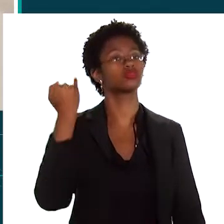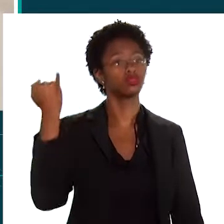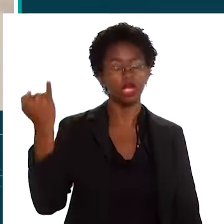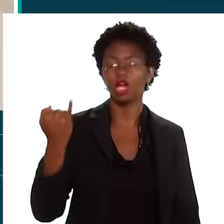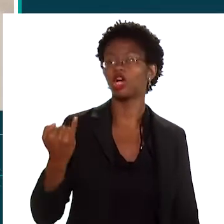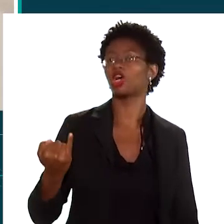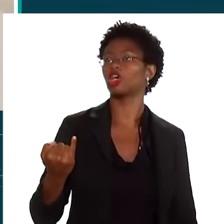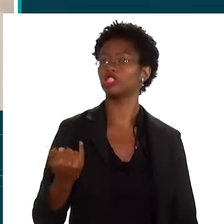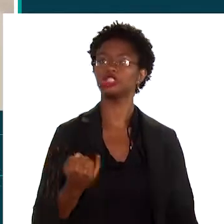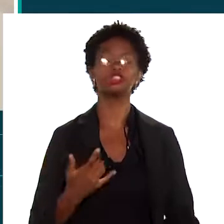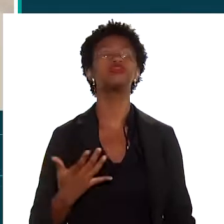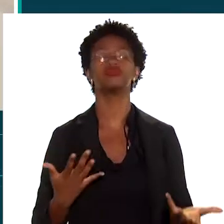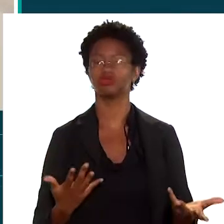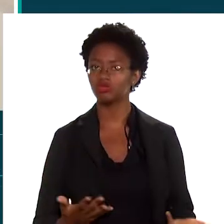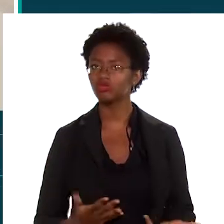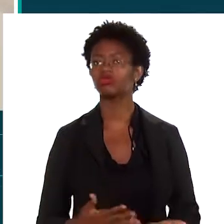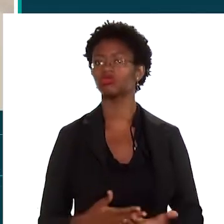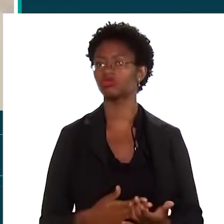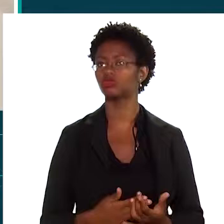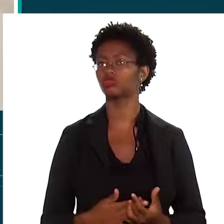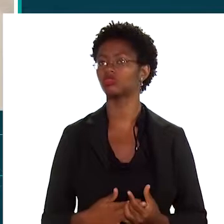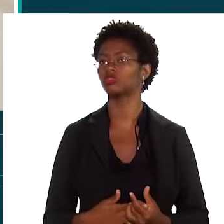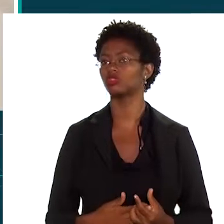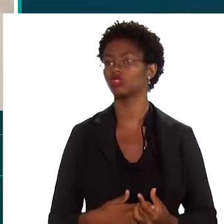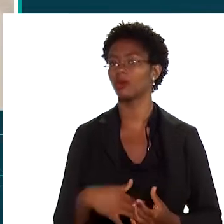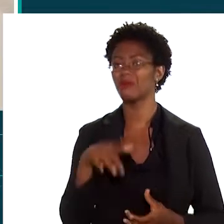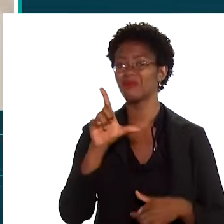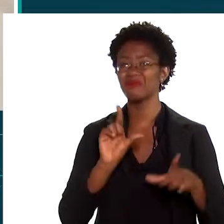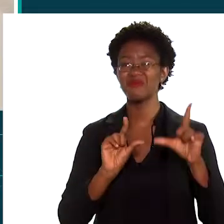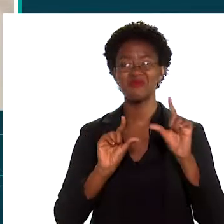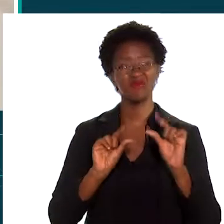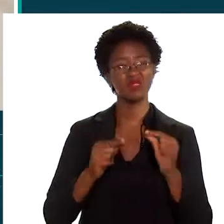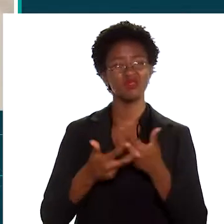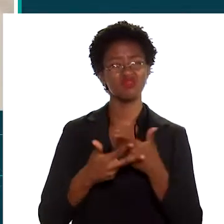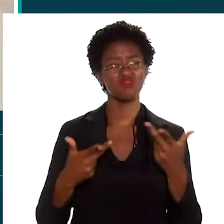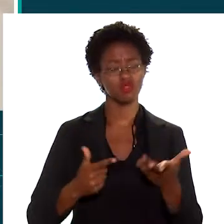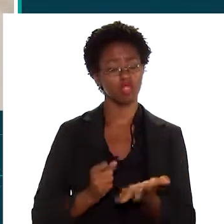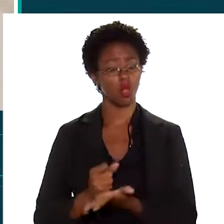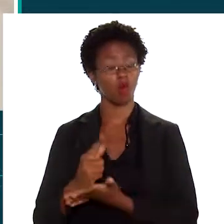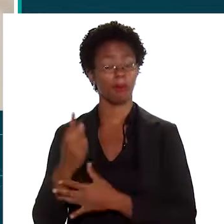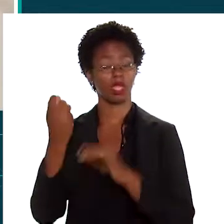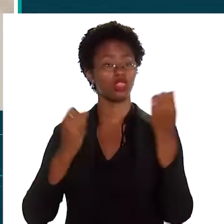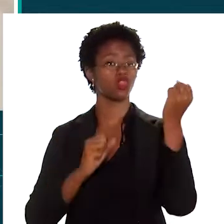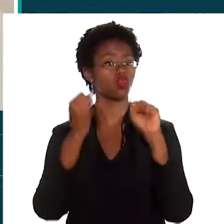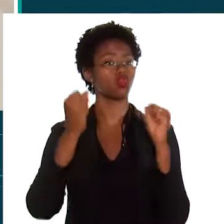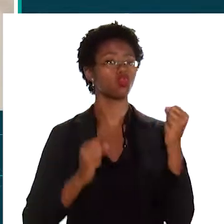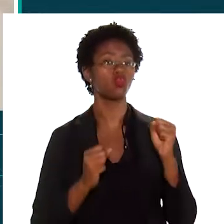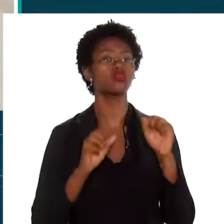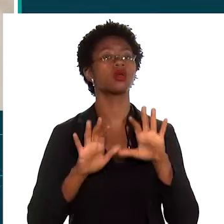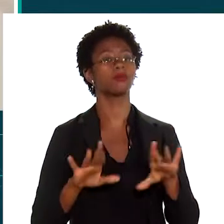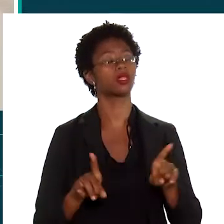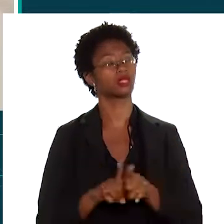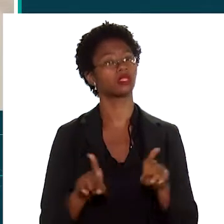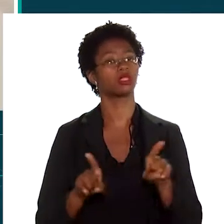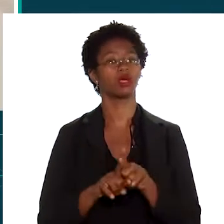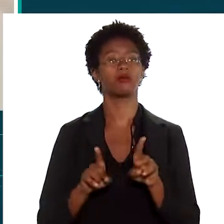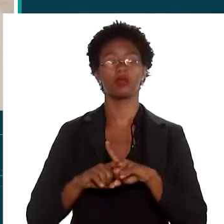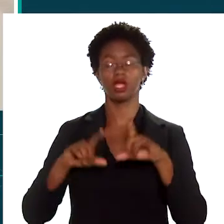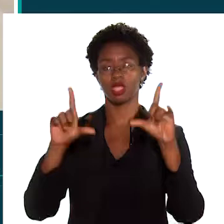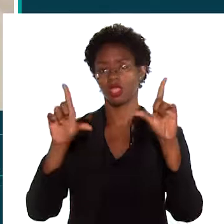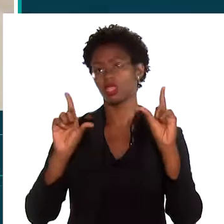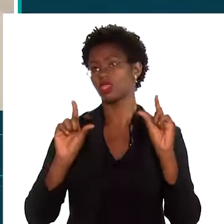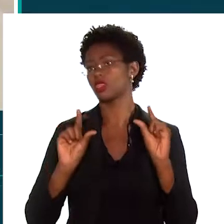de proteínas vegetais, com menos consumo de industrializados, mas também associando